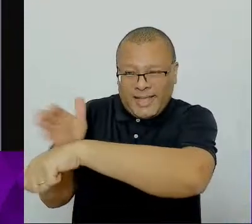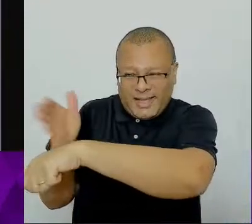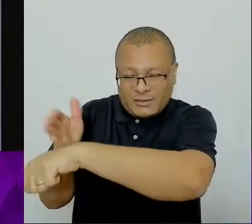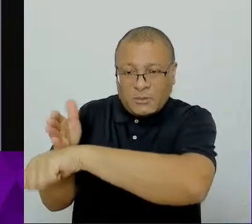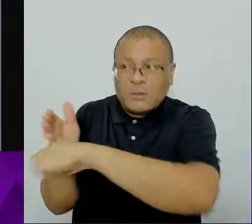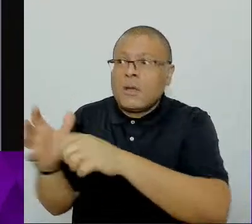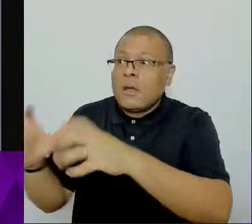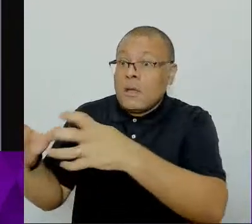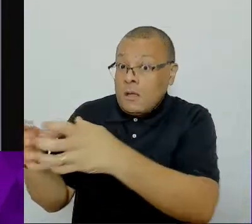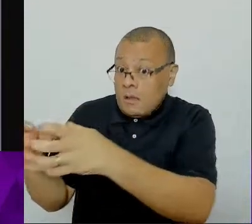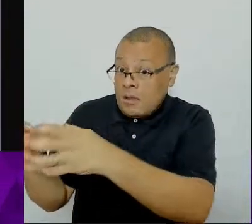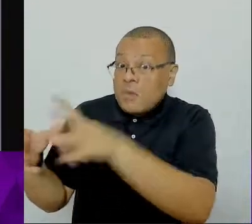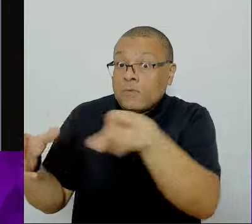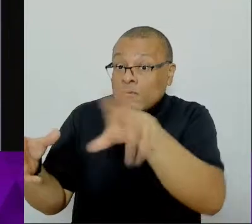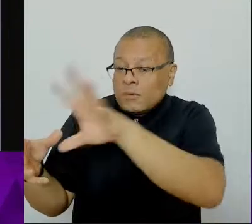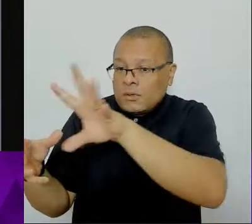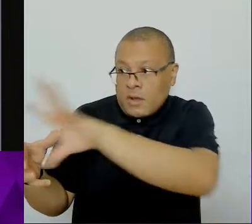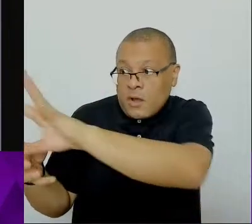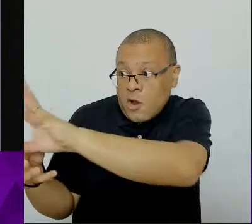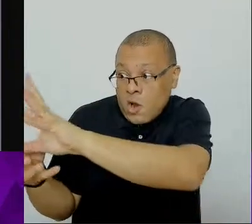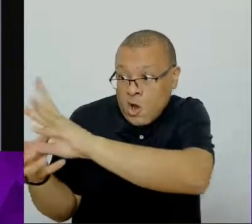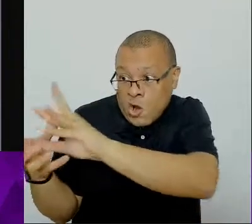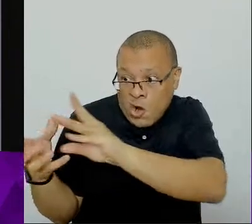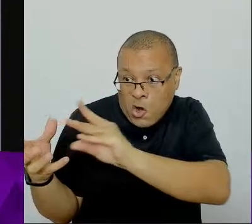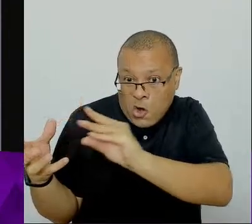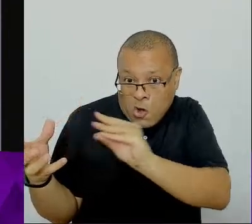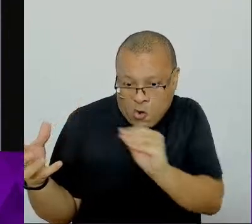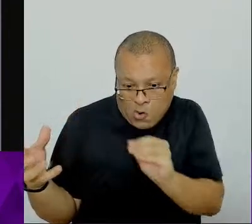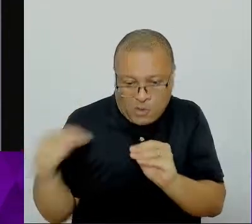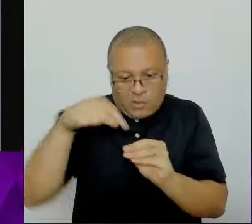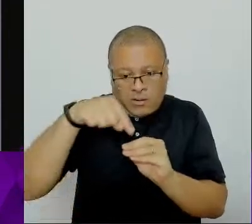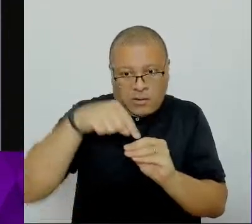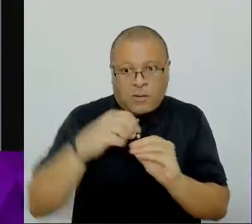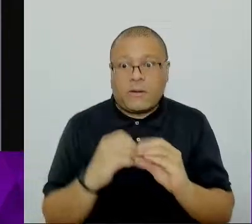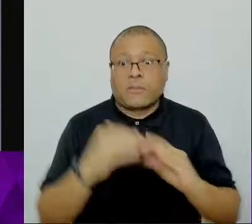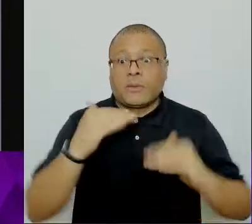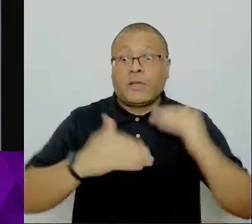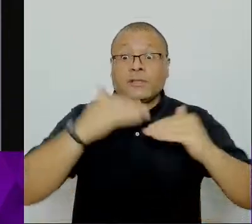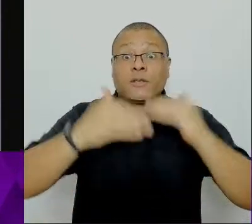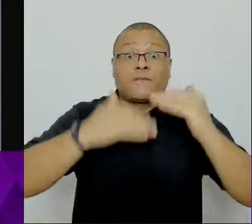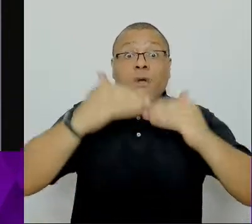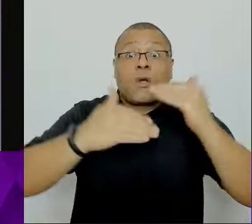de aprendizado. Então, como que eu